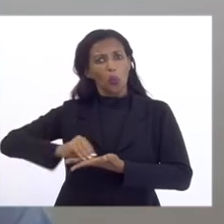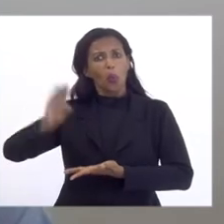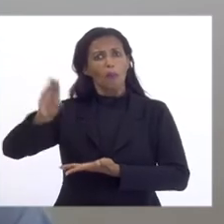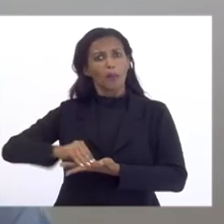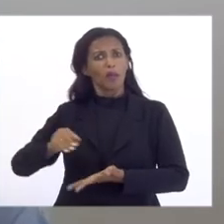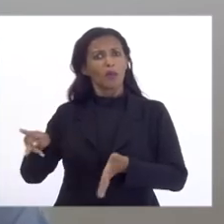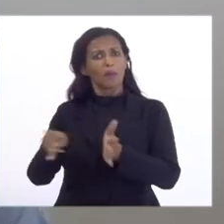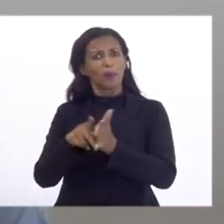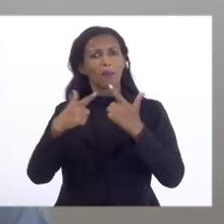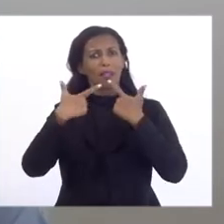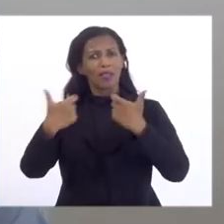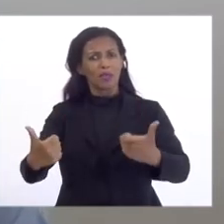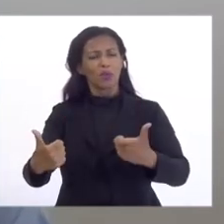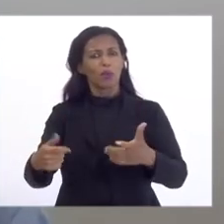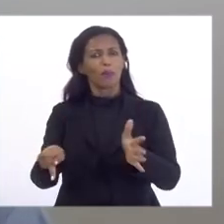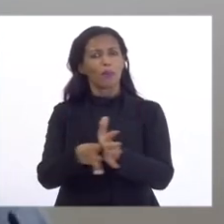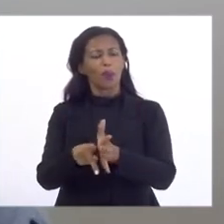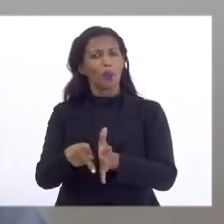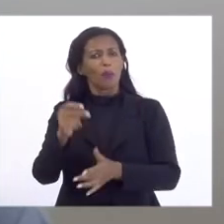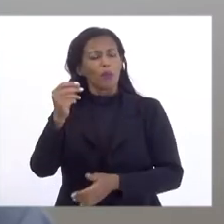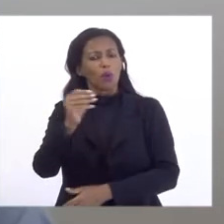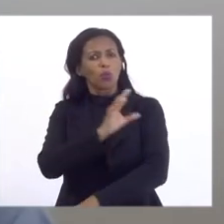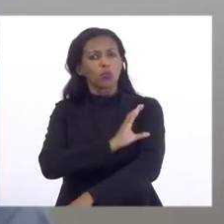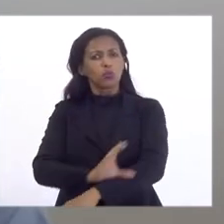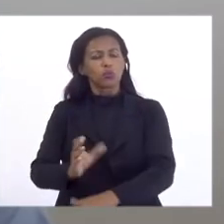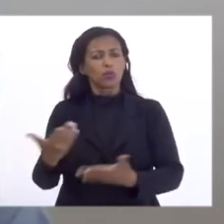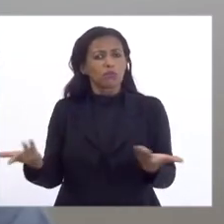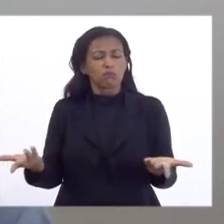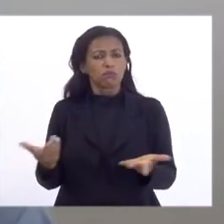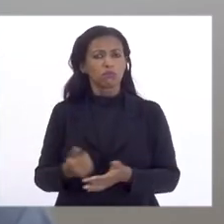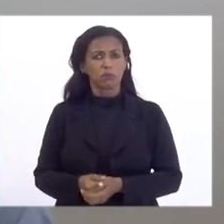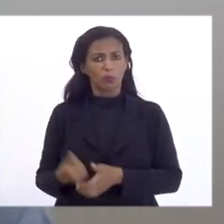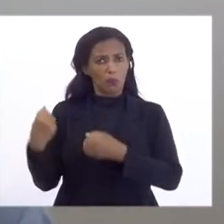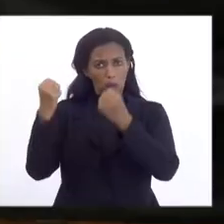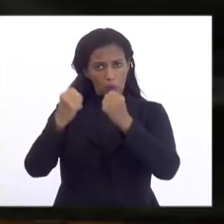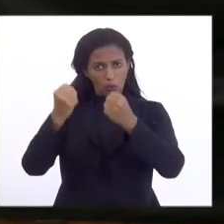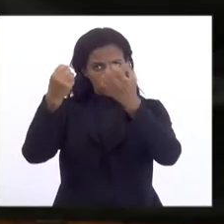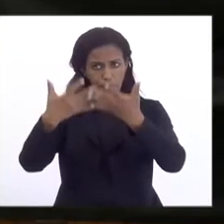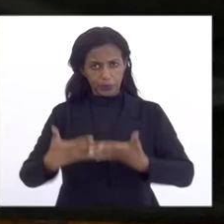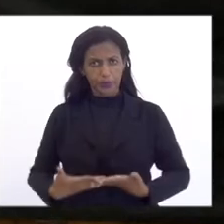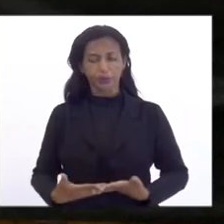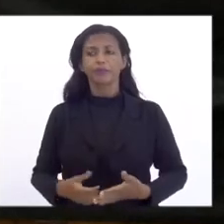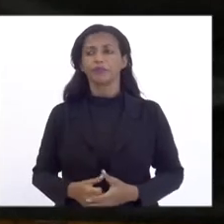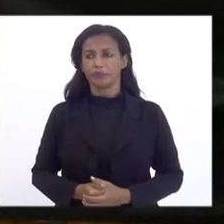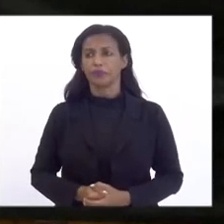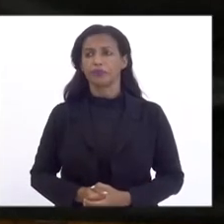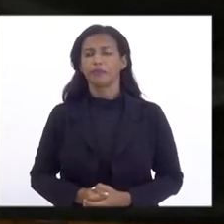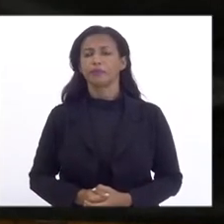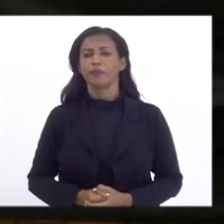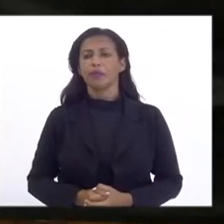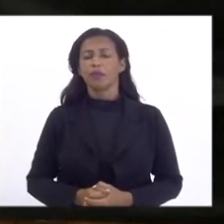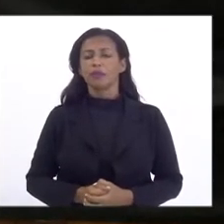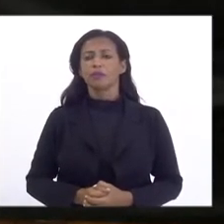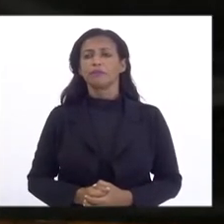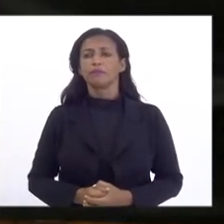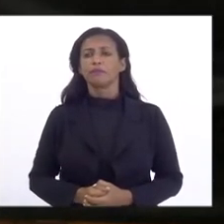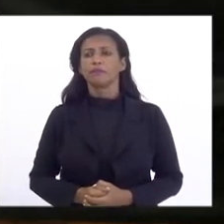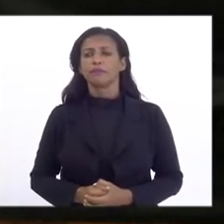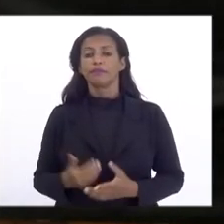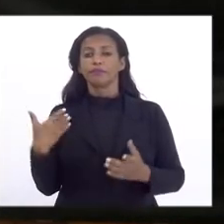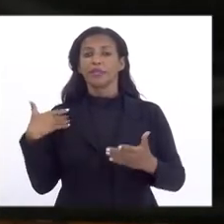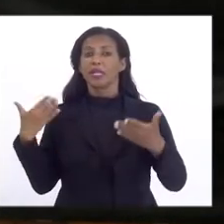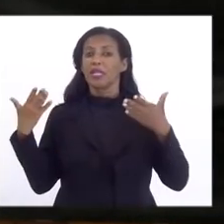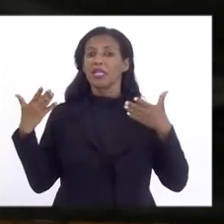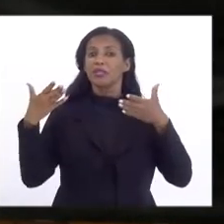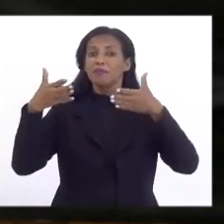própria língua e com a nossa própria cultura. Eu não consigo entender. Posso explicar, Vossa Excelência? Me permite? Pode. É o seguinte, pode. É,